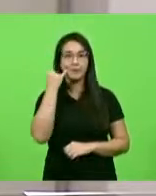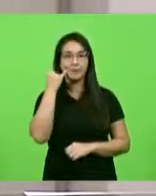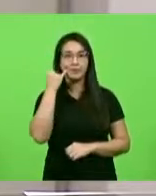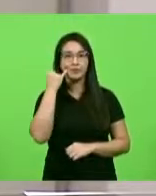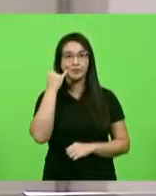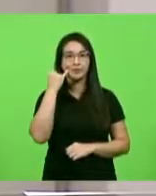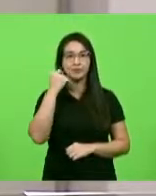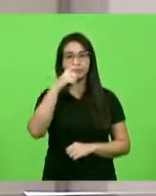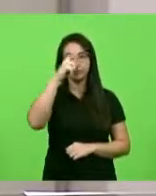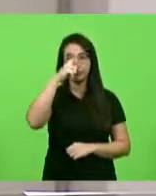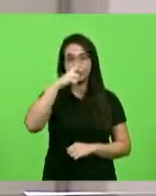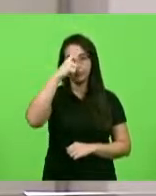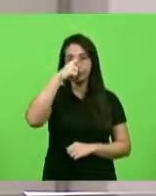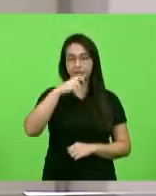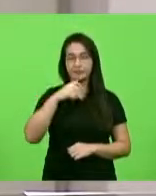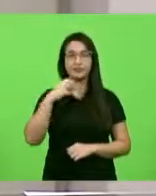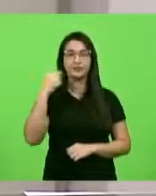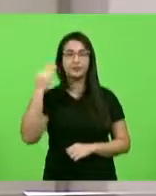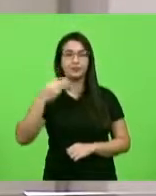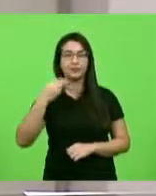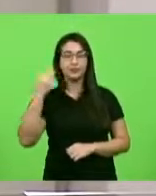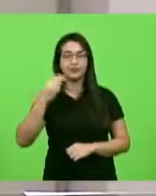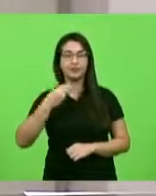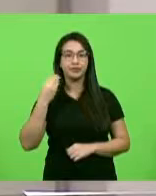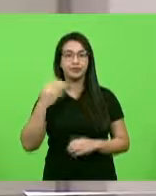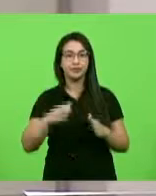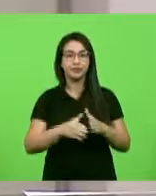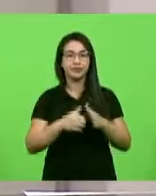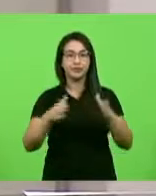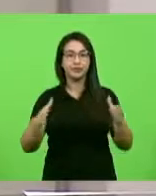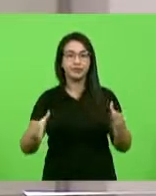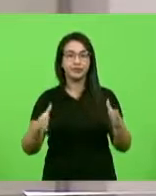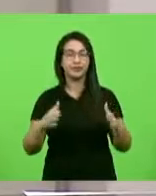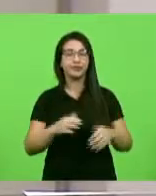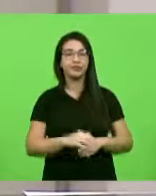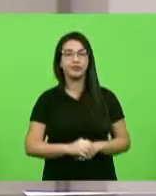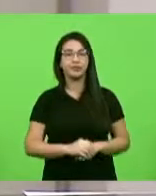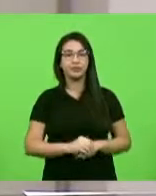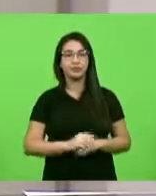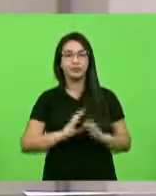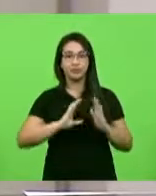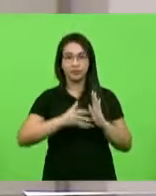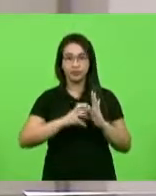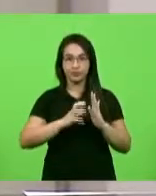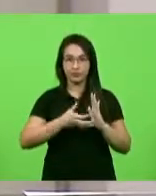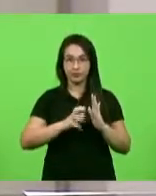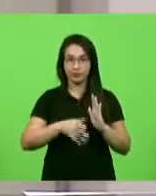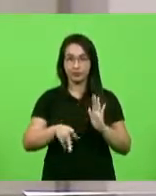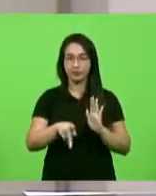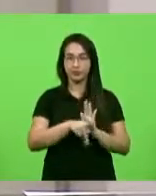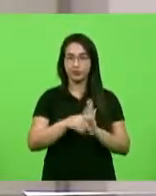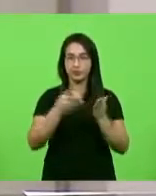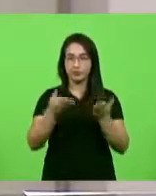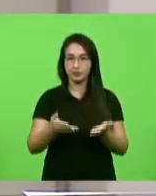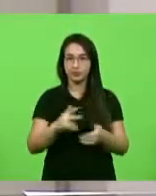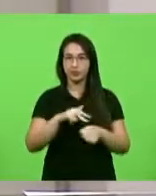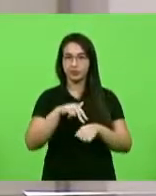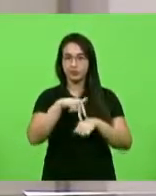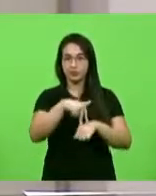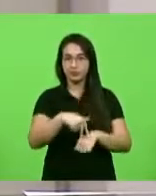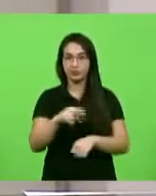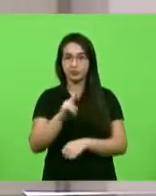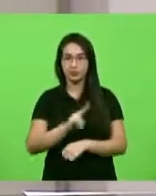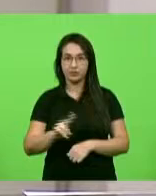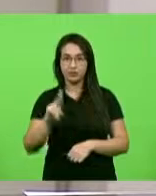Scudlark e Március Machado. Grande expediente. Nesse horário destinado aos partidos políticos, fizeram uso da palavra os senhores